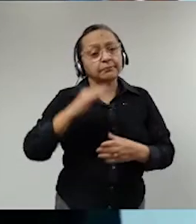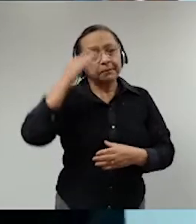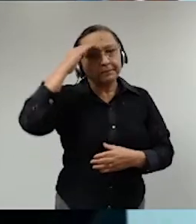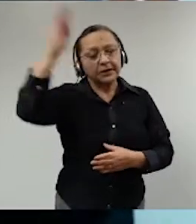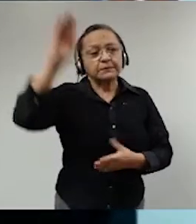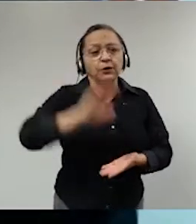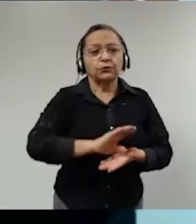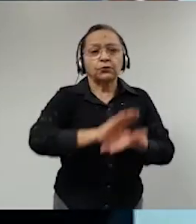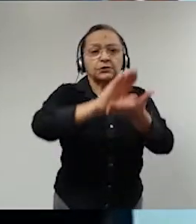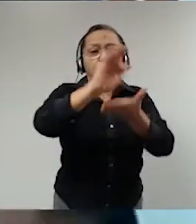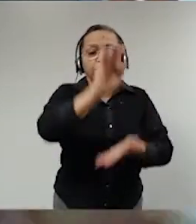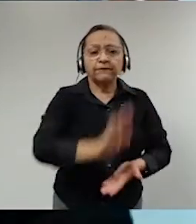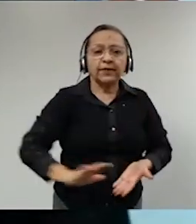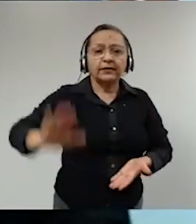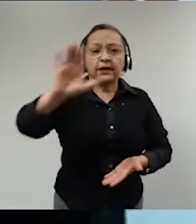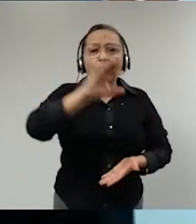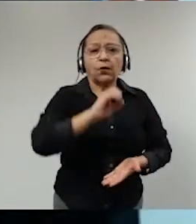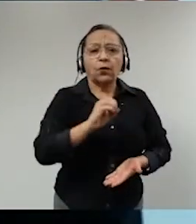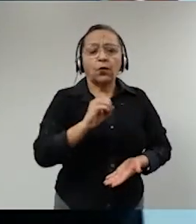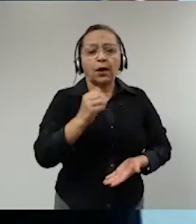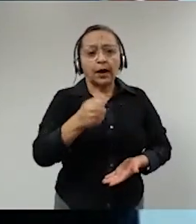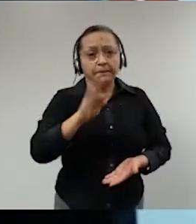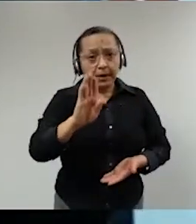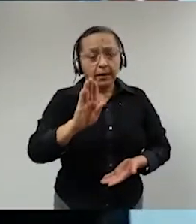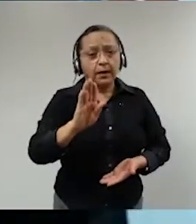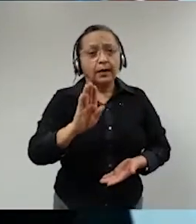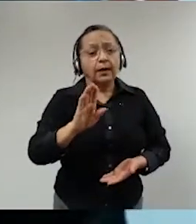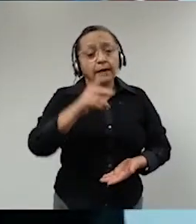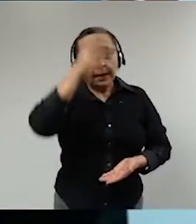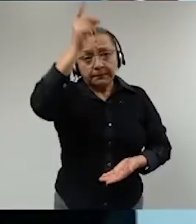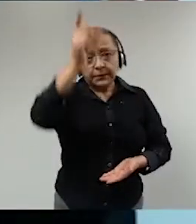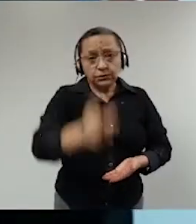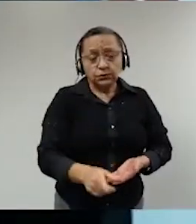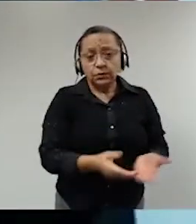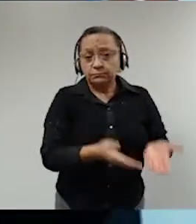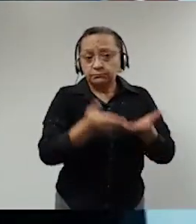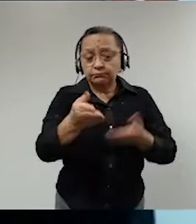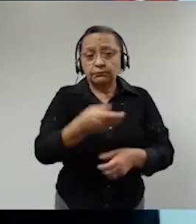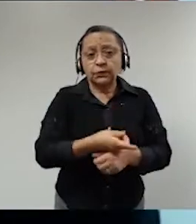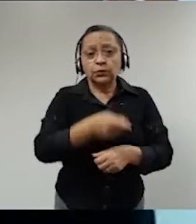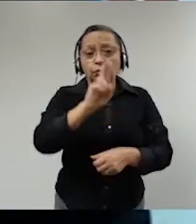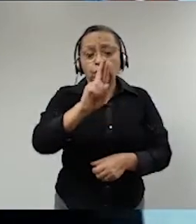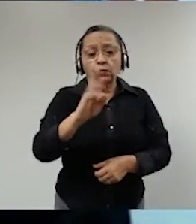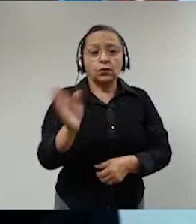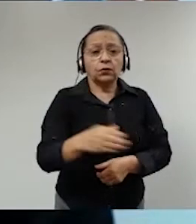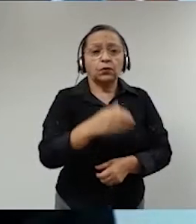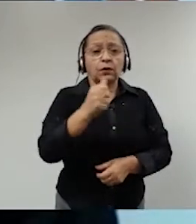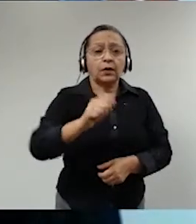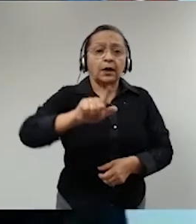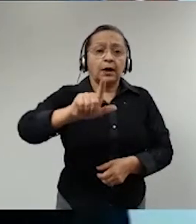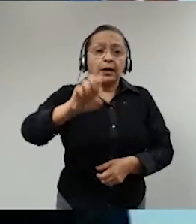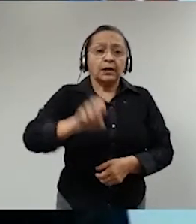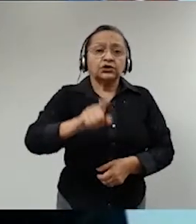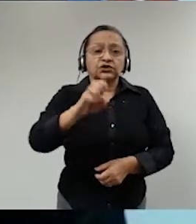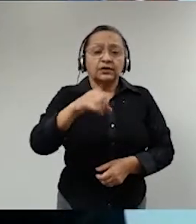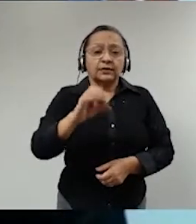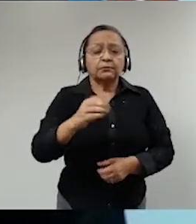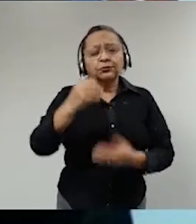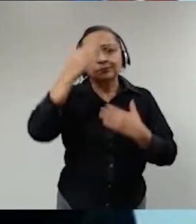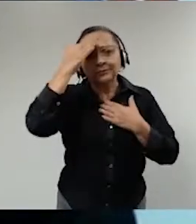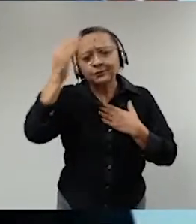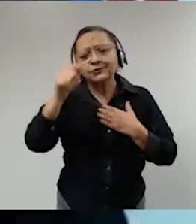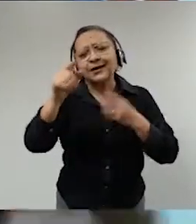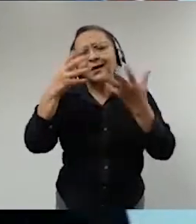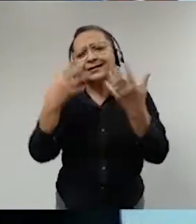Federal, ao professor doutor Alexandre Barreto, pelo tempo de 15 minutos. Muito obrigado, doutor Alexandre, por aceitar esse